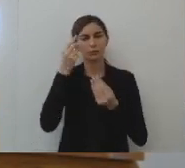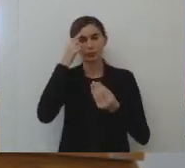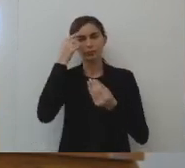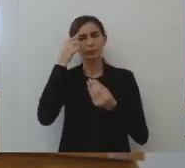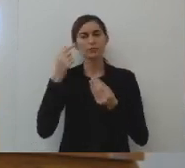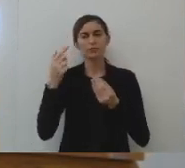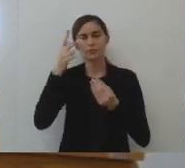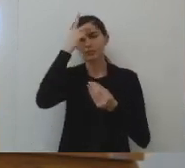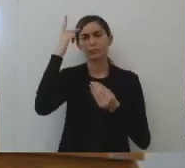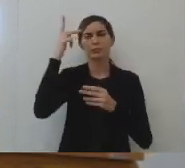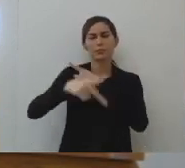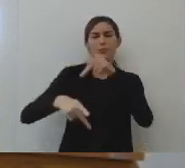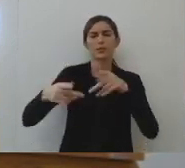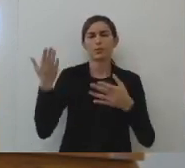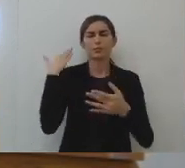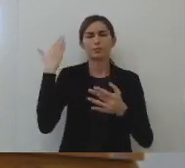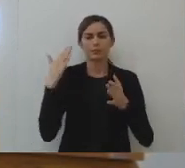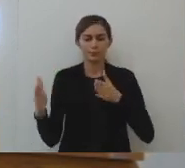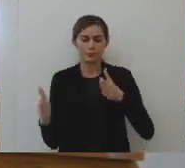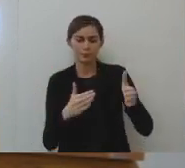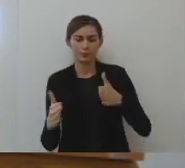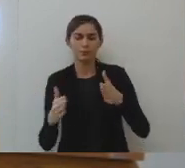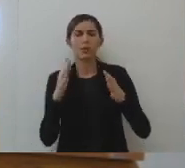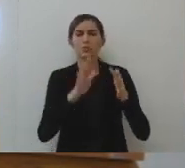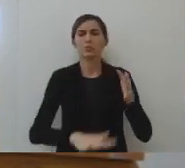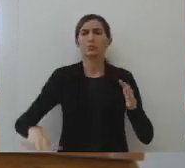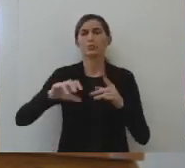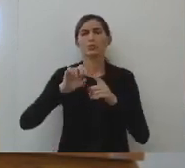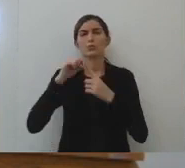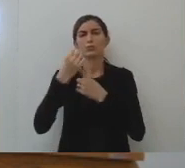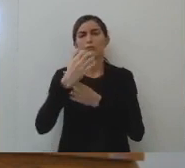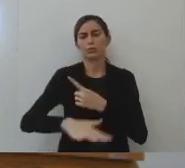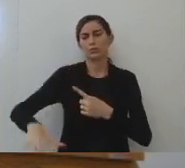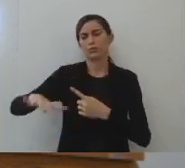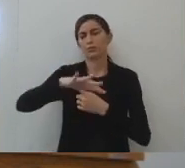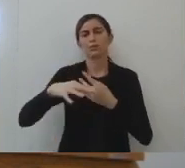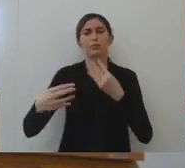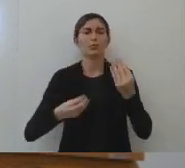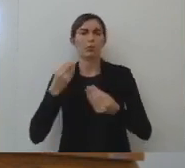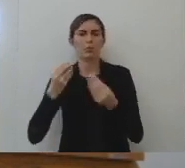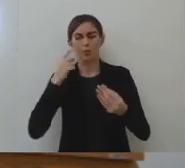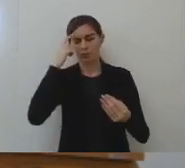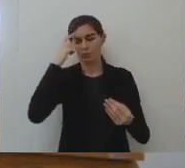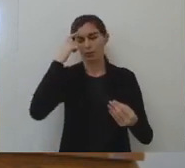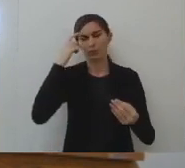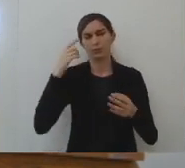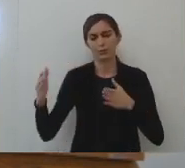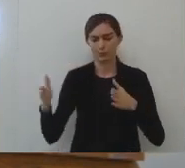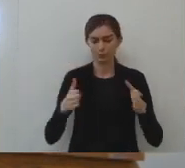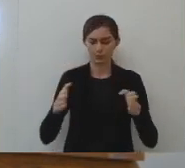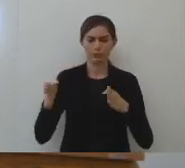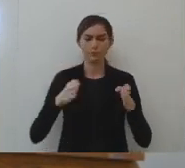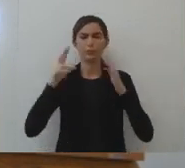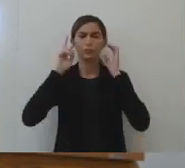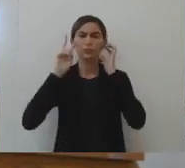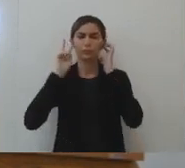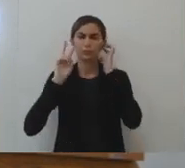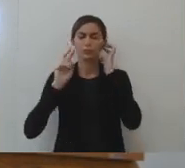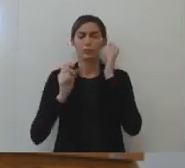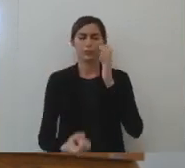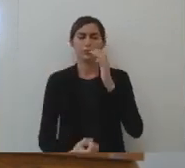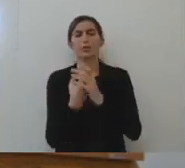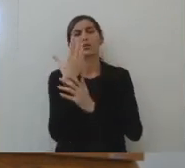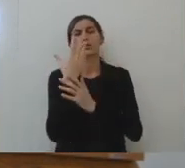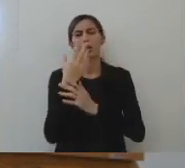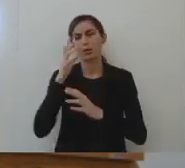de determinada época e em que meio social elas viveram. O pensamento de um determinado período da história é